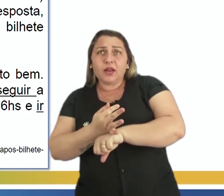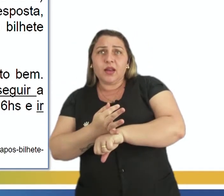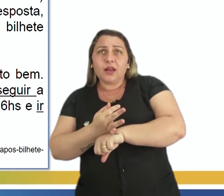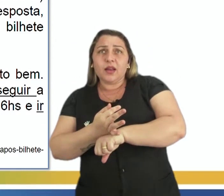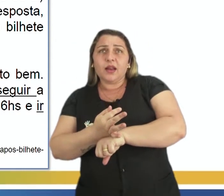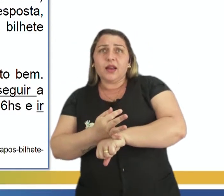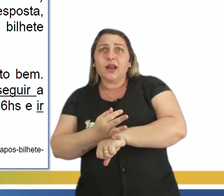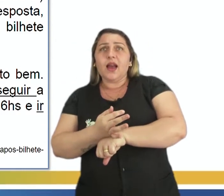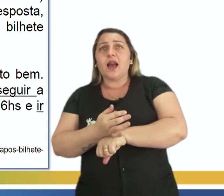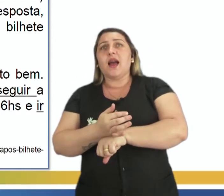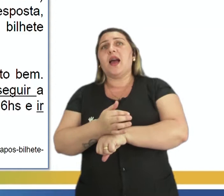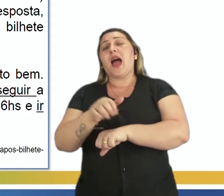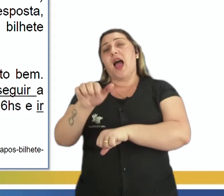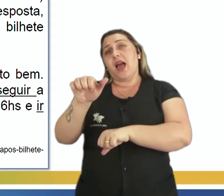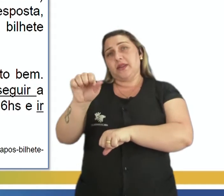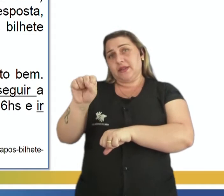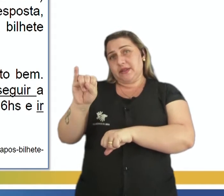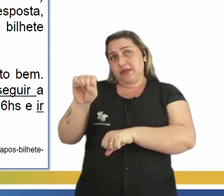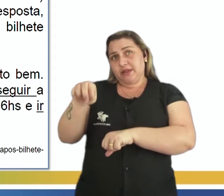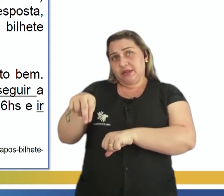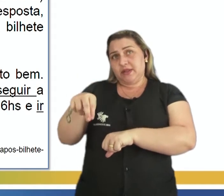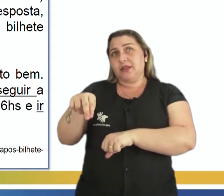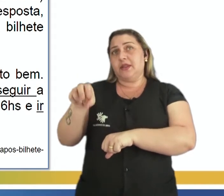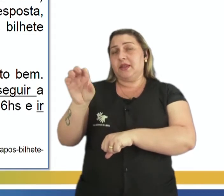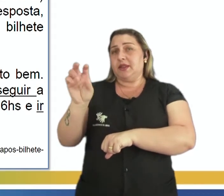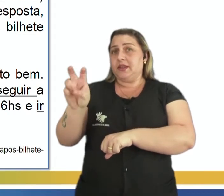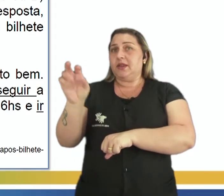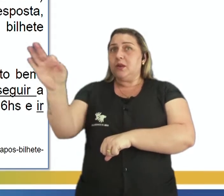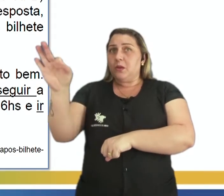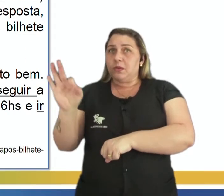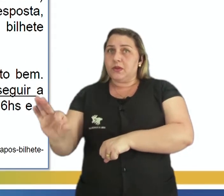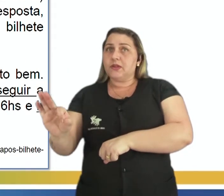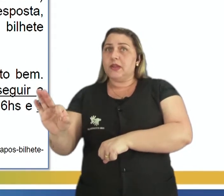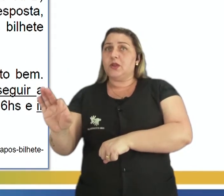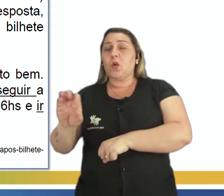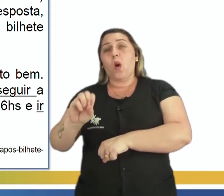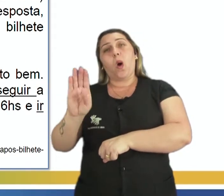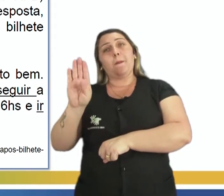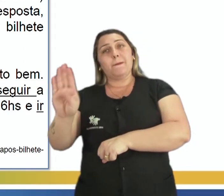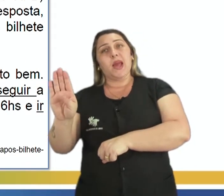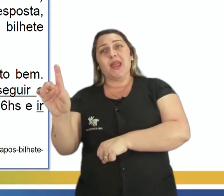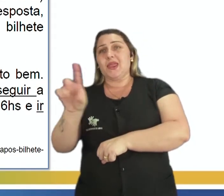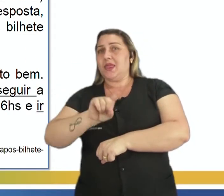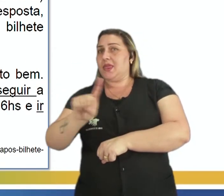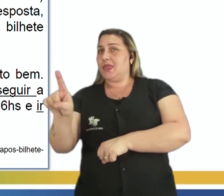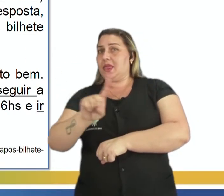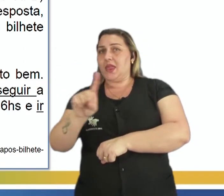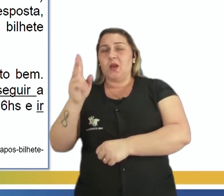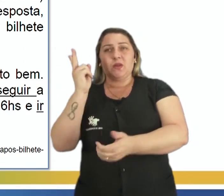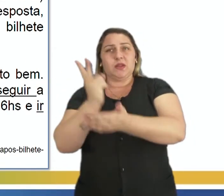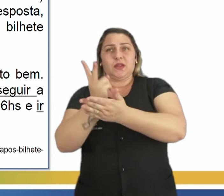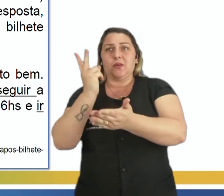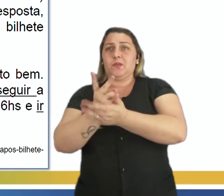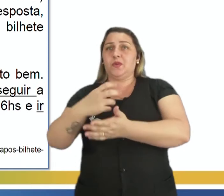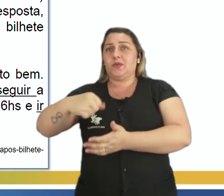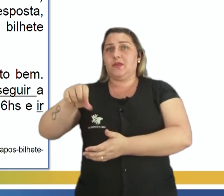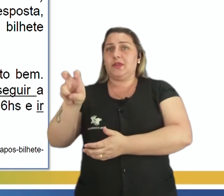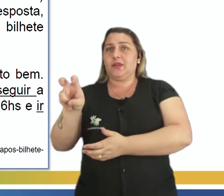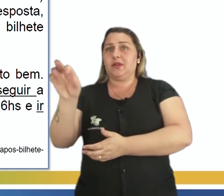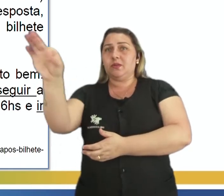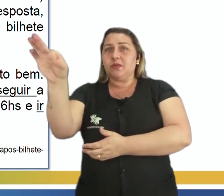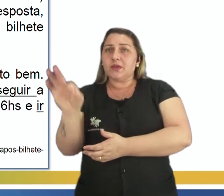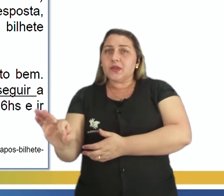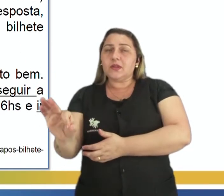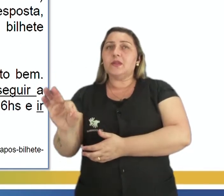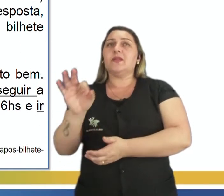Marque A, sim, claro, 5% de chance, ou B, não, como sempre, 95%